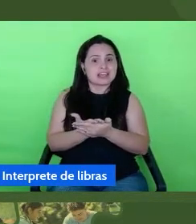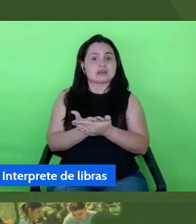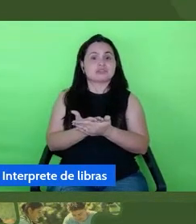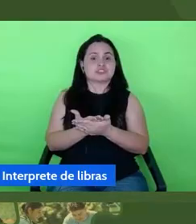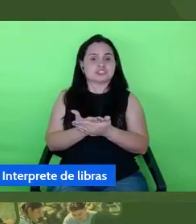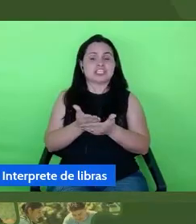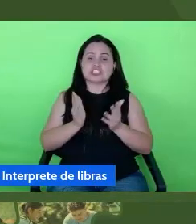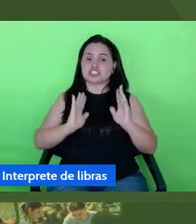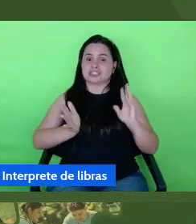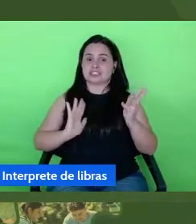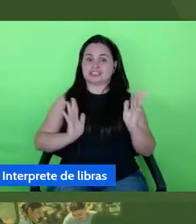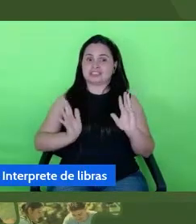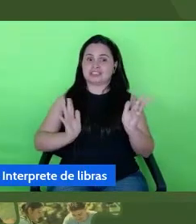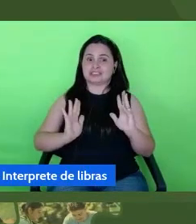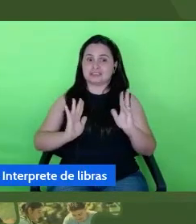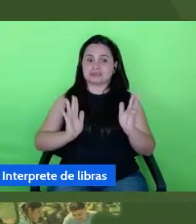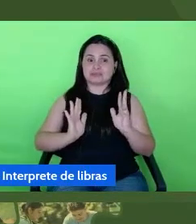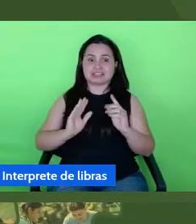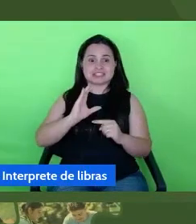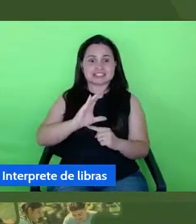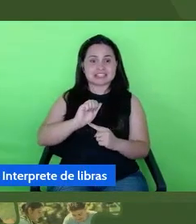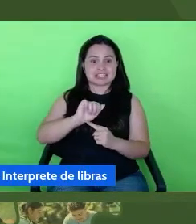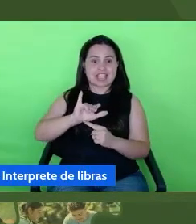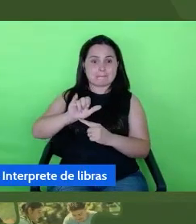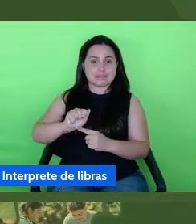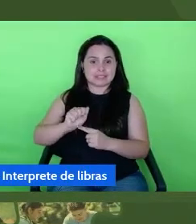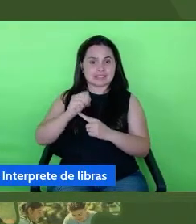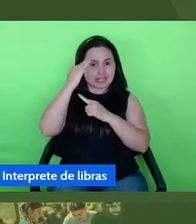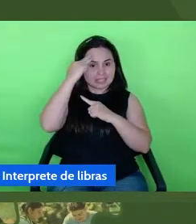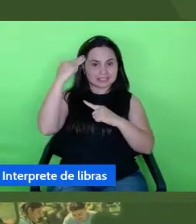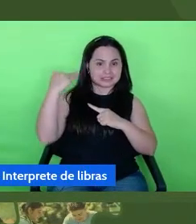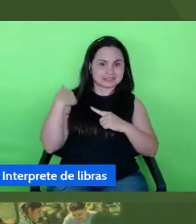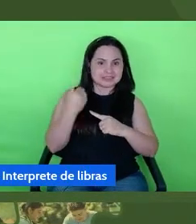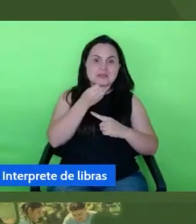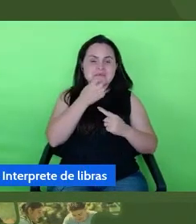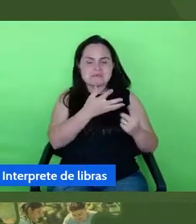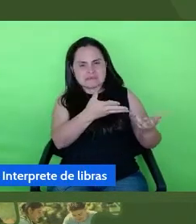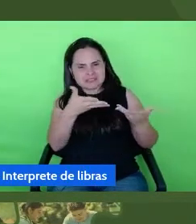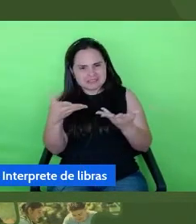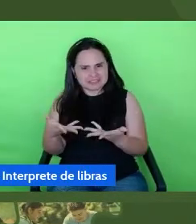língua brasileira de sinais, Camila Zanetti. Seja bem-vinda, Camila.